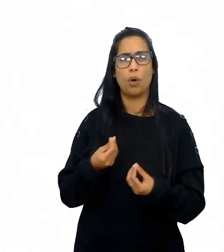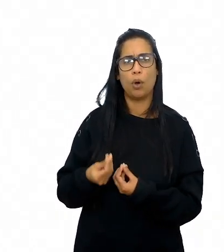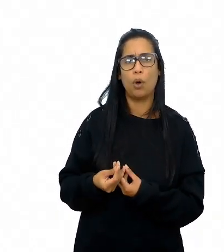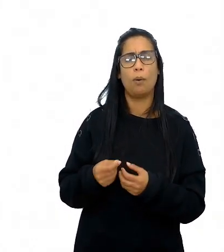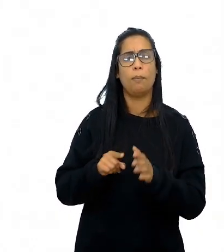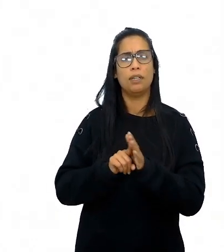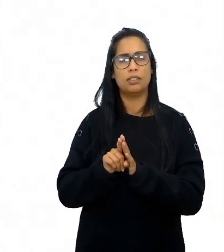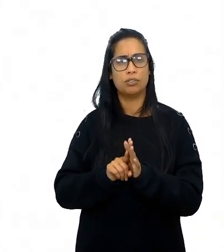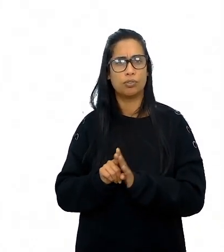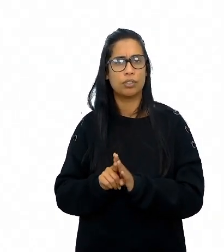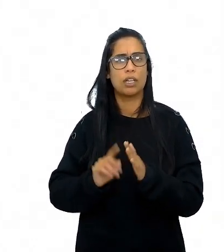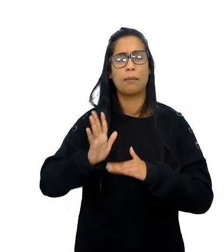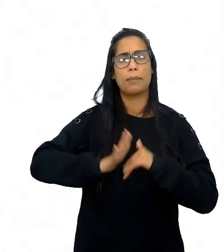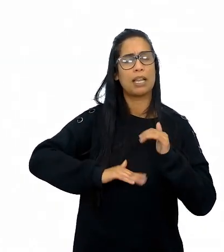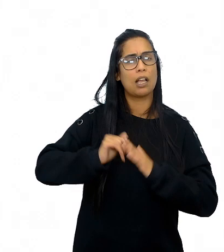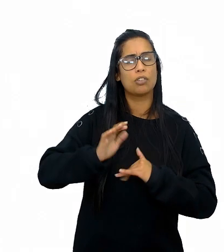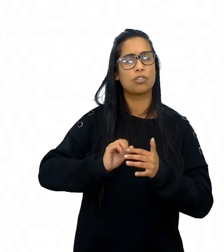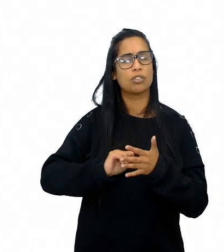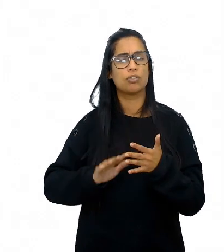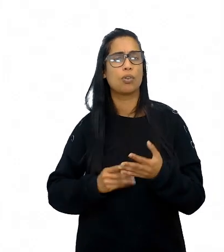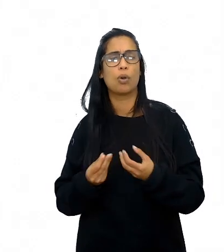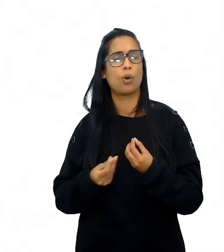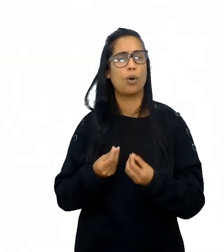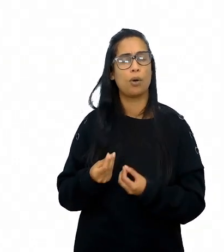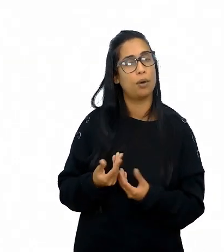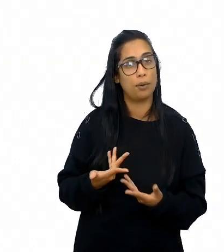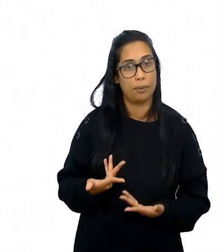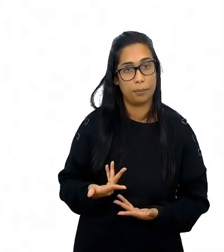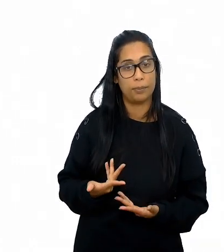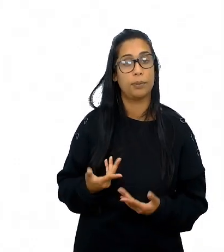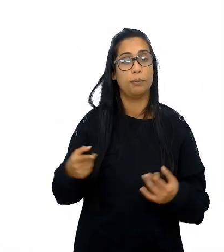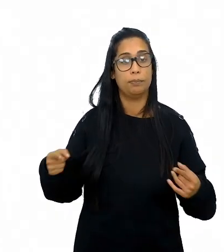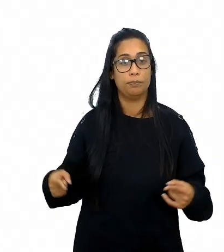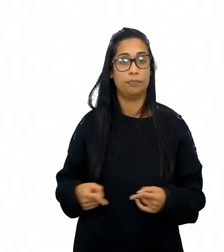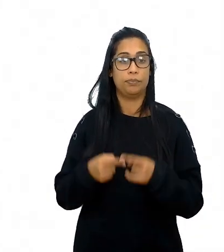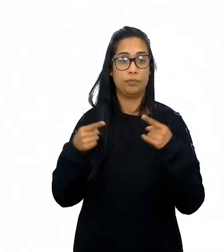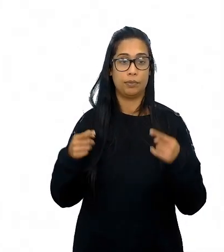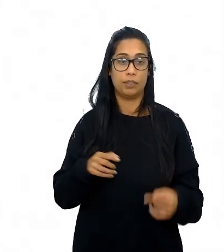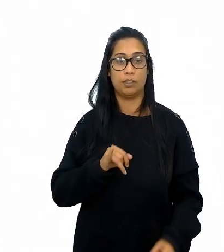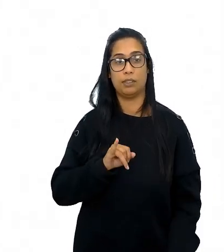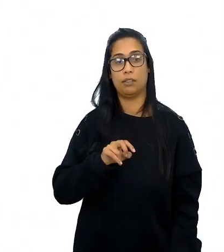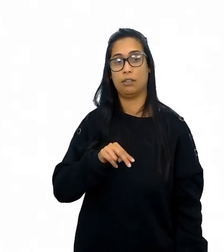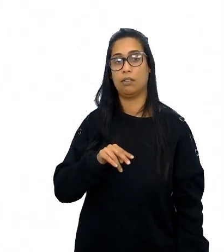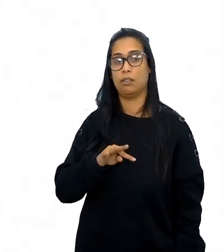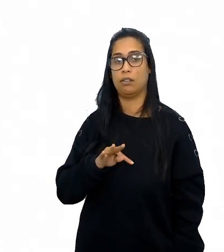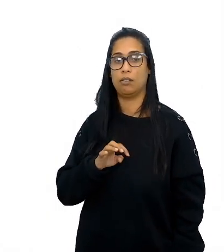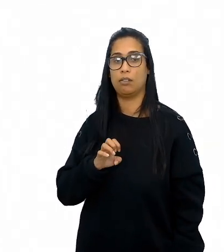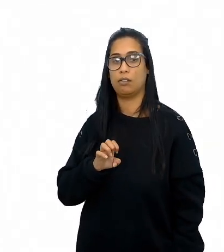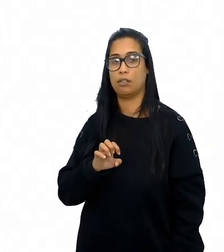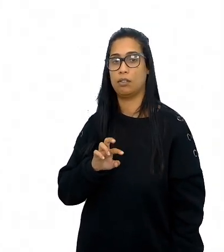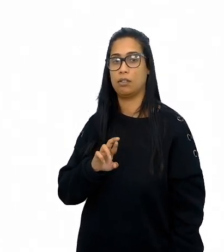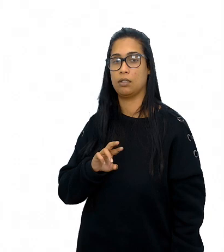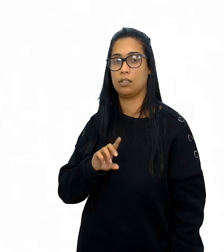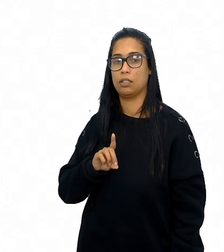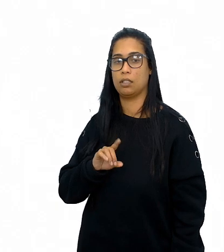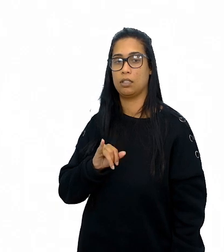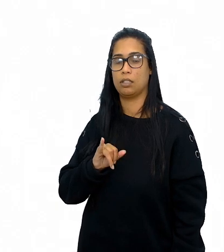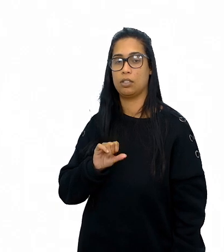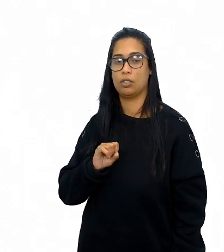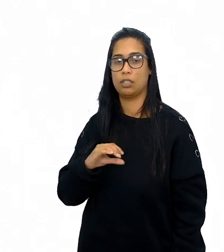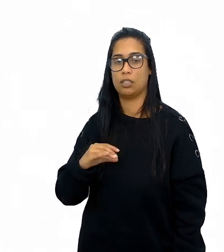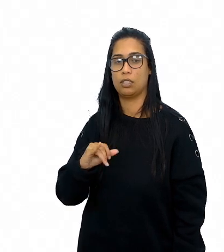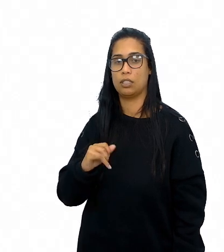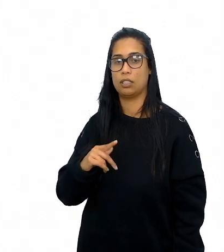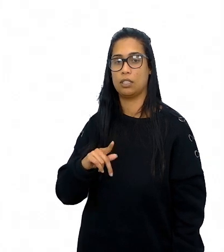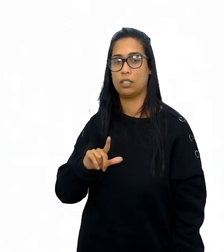investigativas, essas atividades investigativas com a interdisciplinaridade. Eu trouxe de novo, né, esse slide, e se vocês